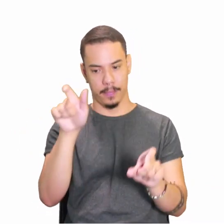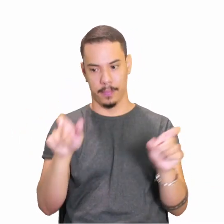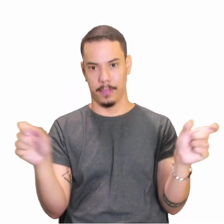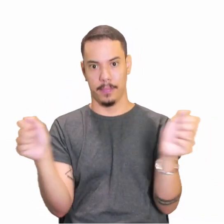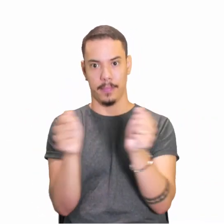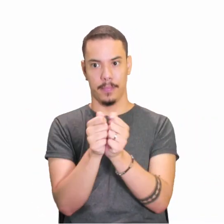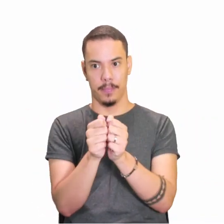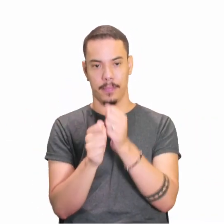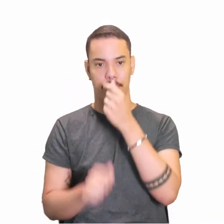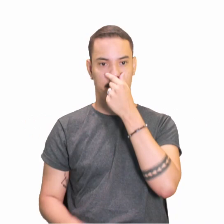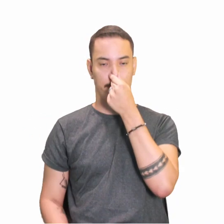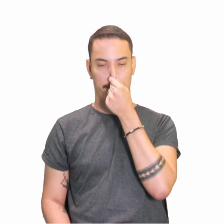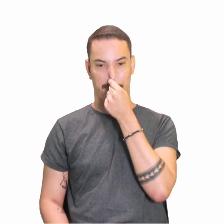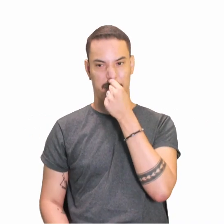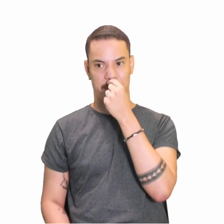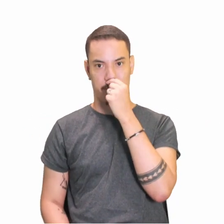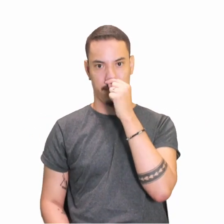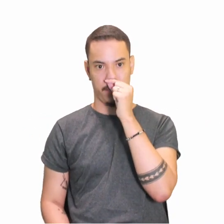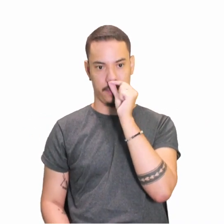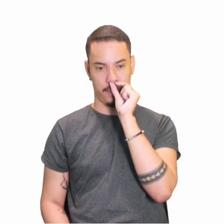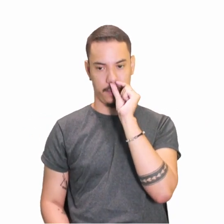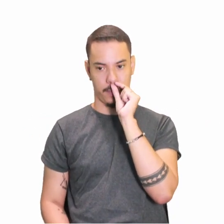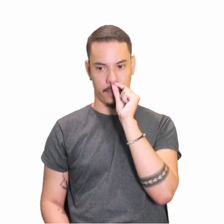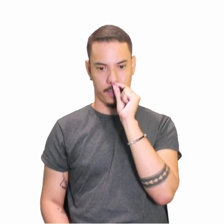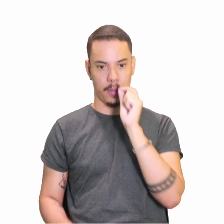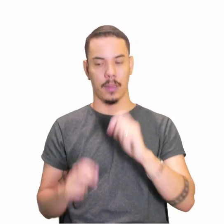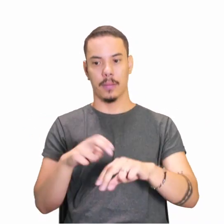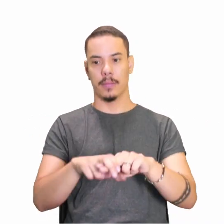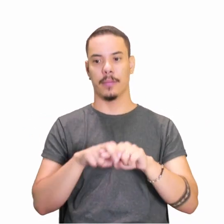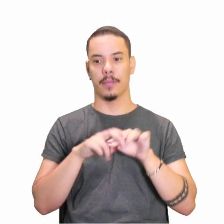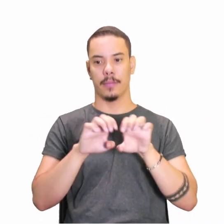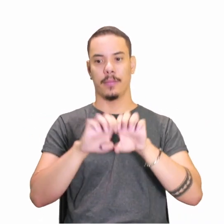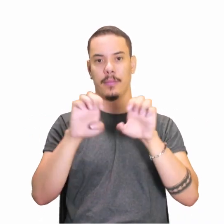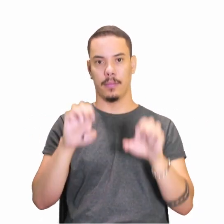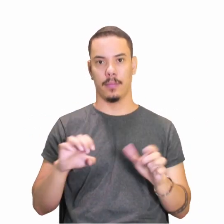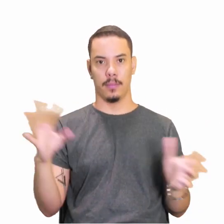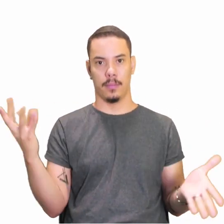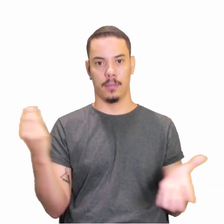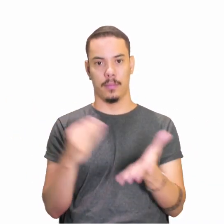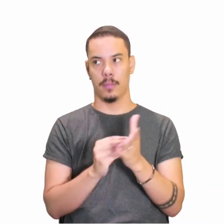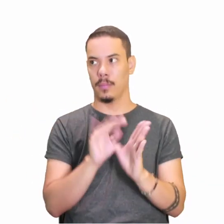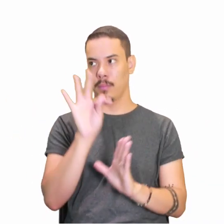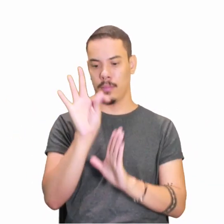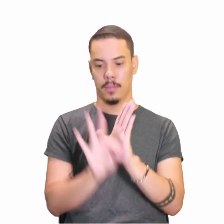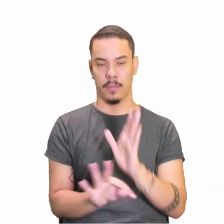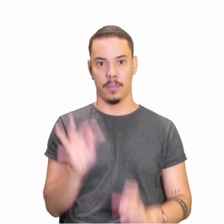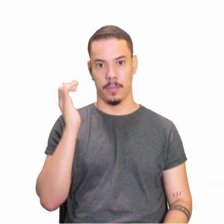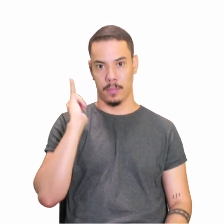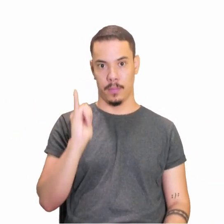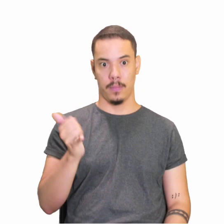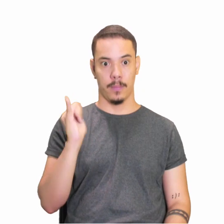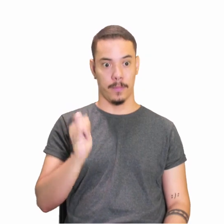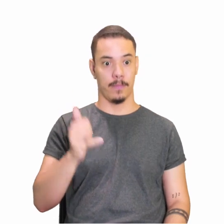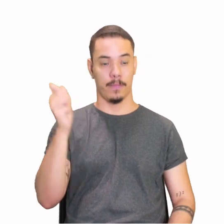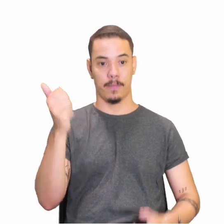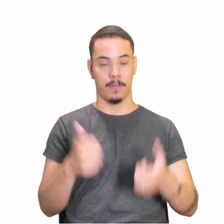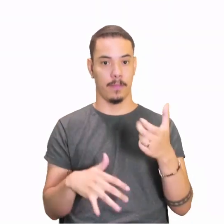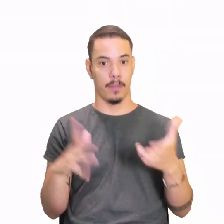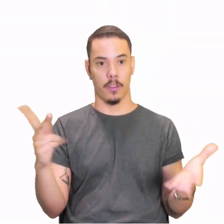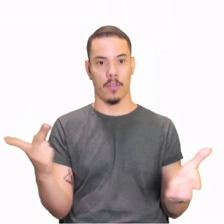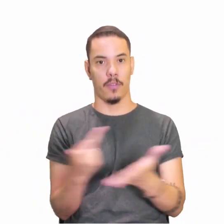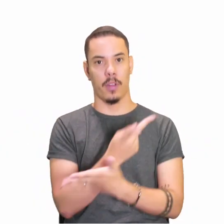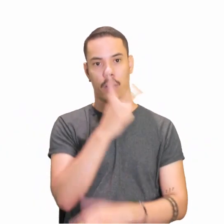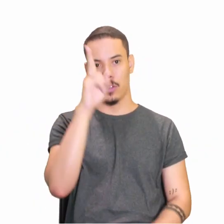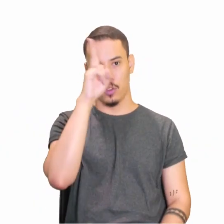certo? Então pronto, aí a estrutura para construir o texto narrativo, narrando, contando um fato, uma